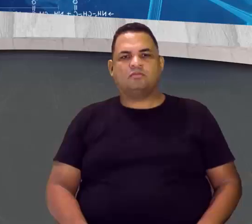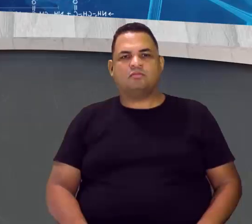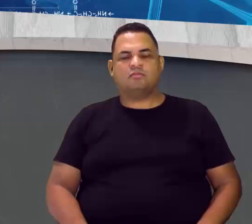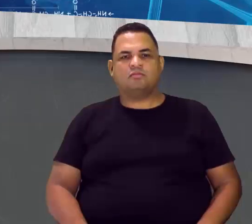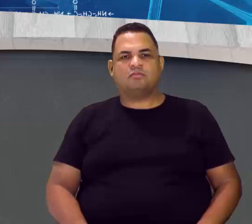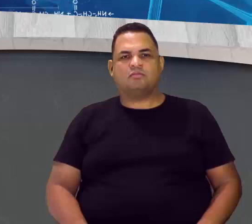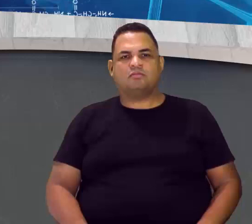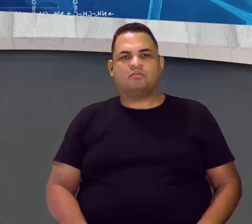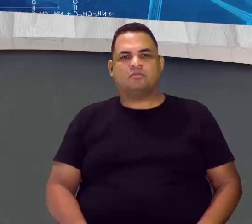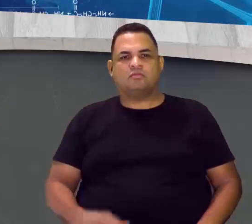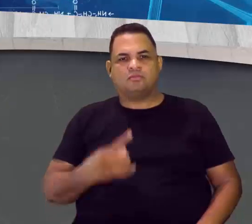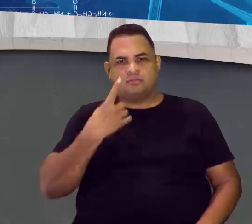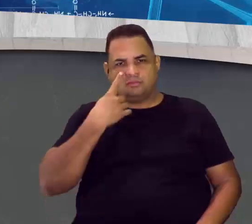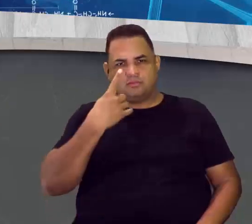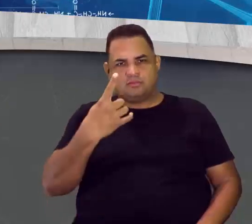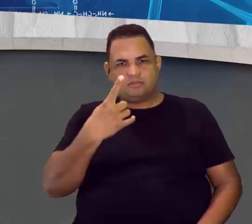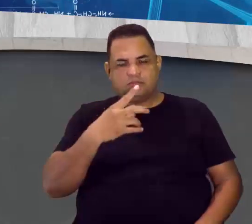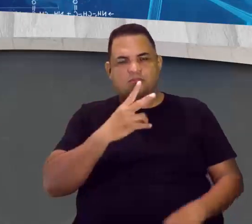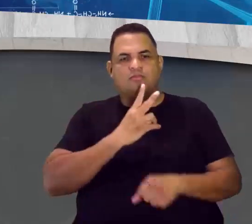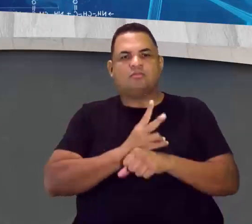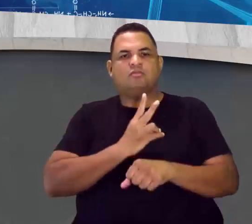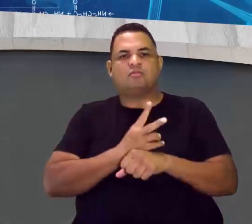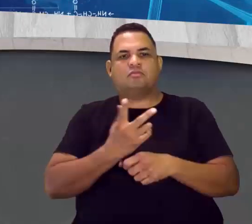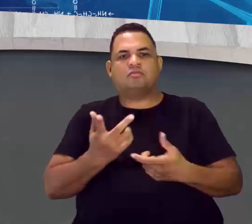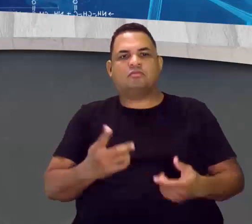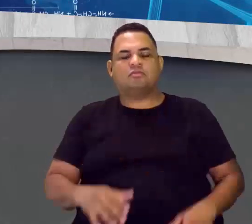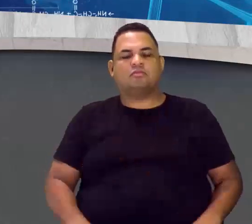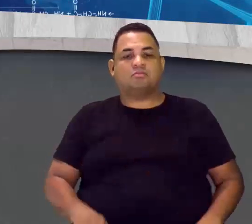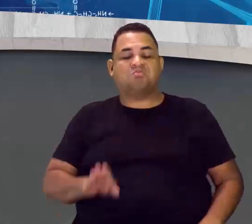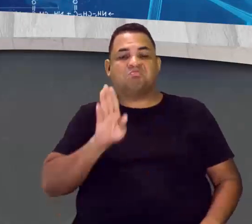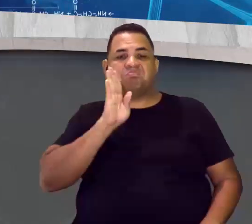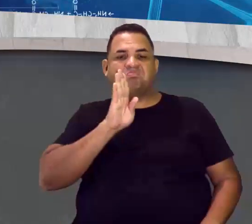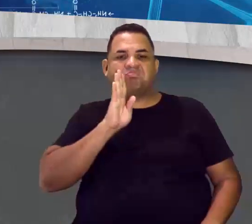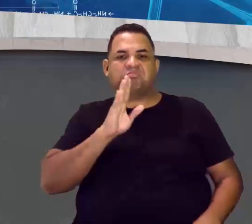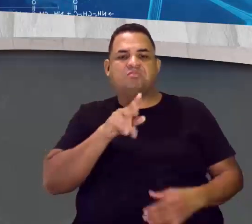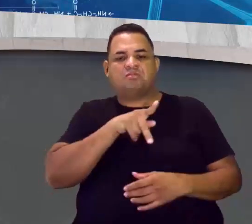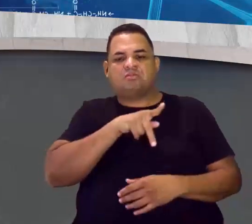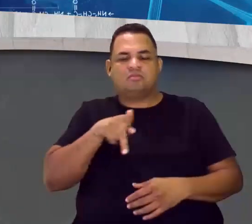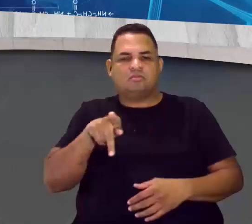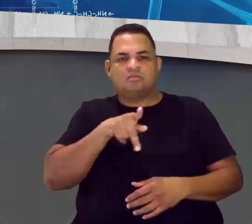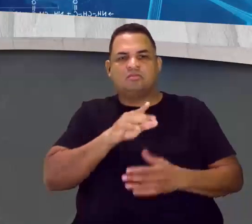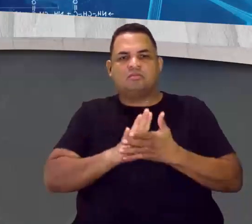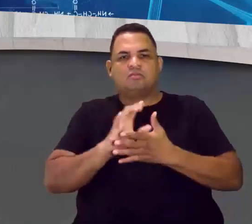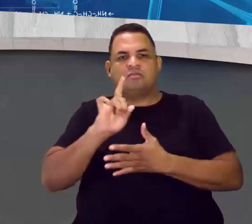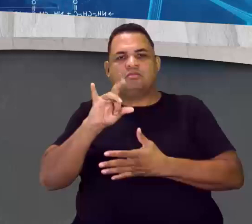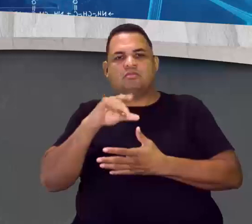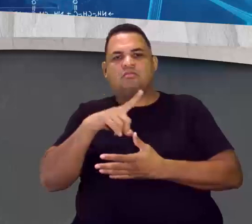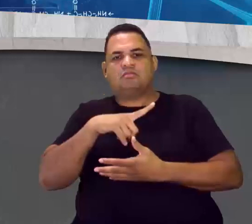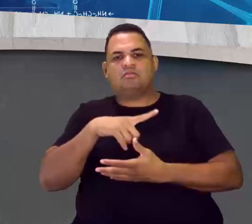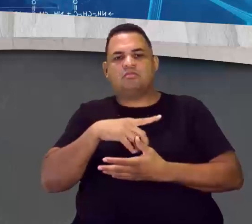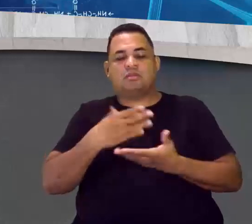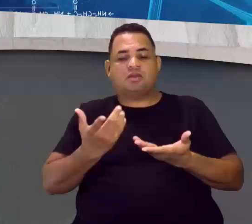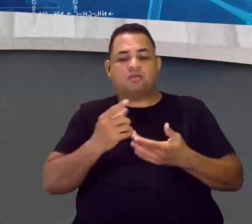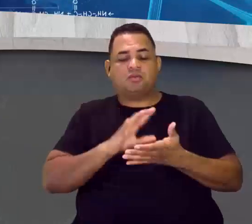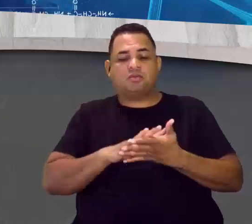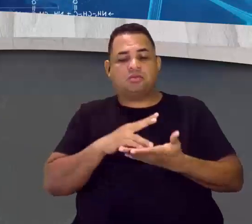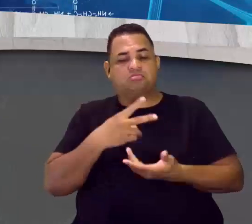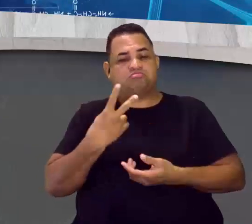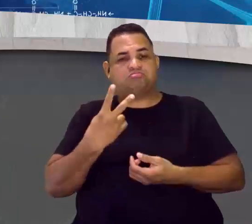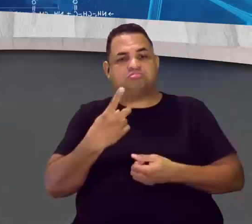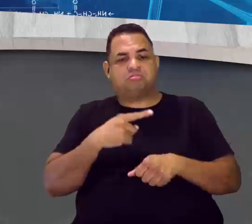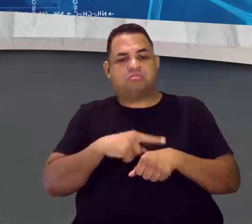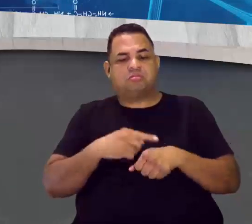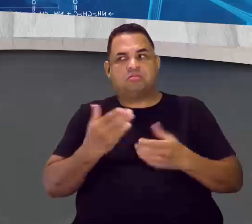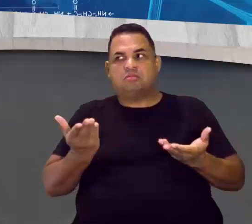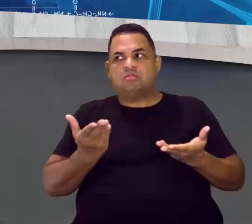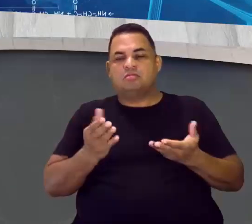Então, galerinha, vocês viram aí o tutorial, né? Bem bacana com o professor Almeida. E aí a gente tem um segundo momento desse tutorial,